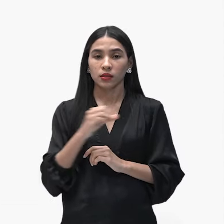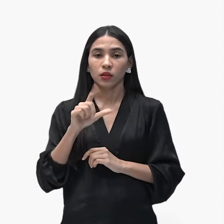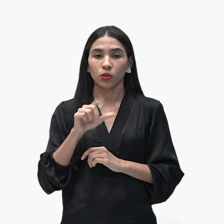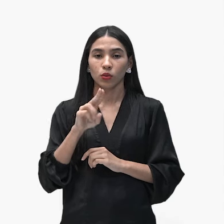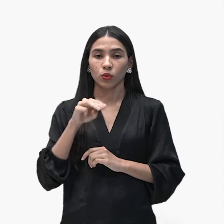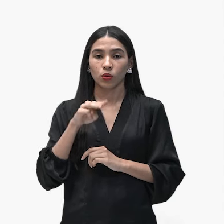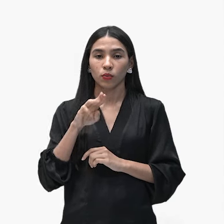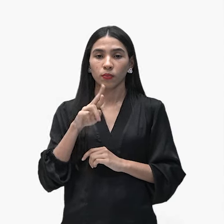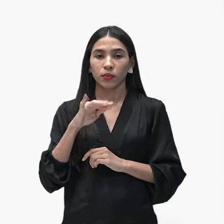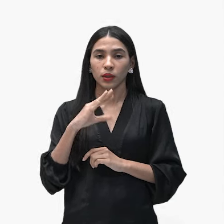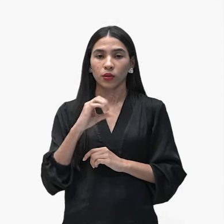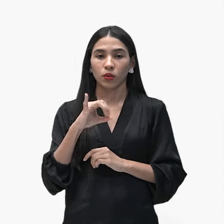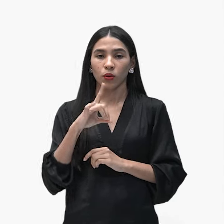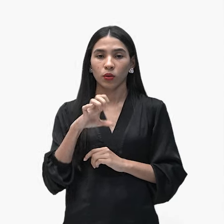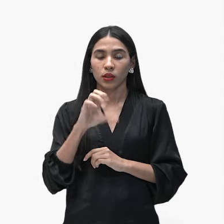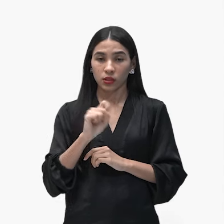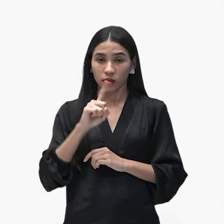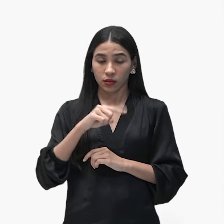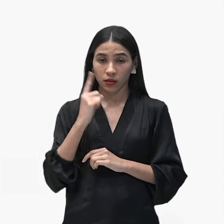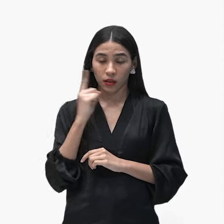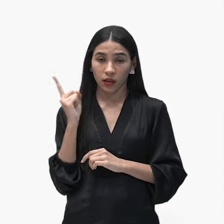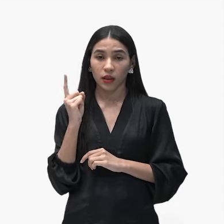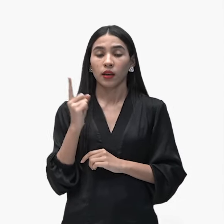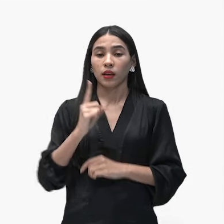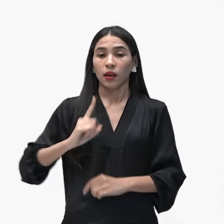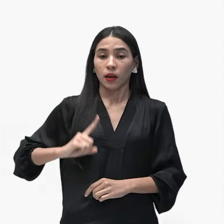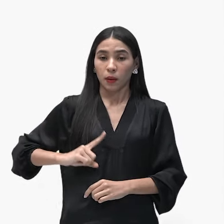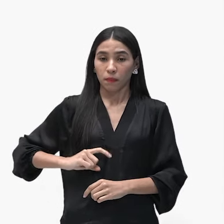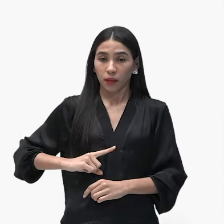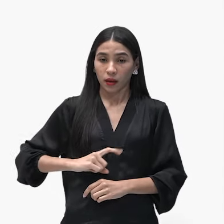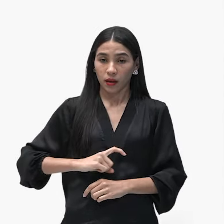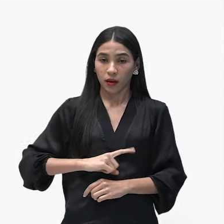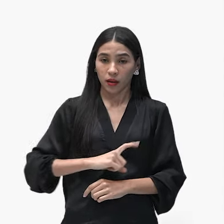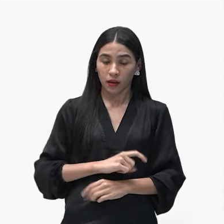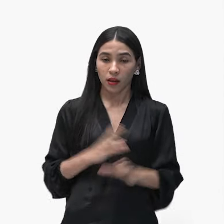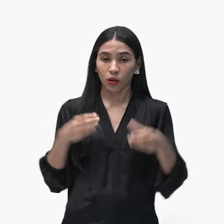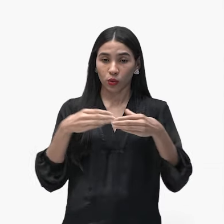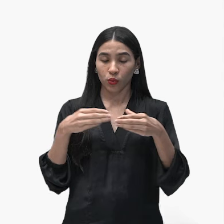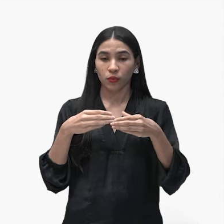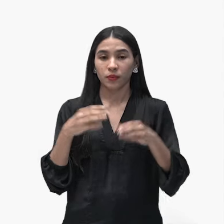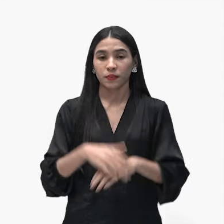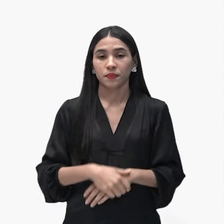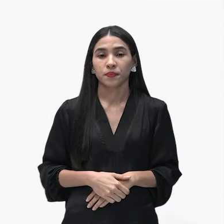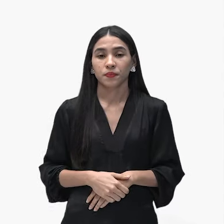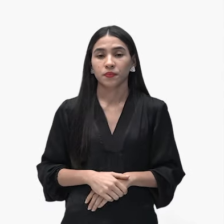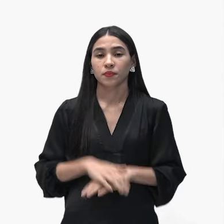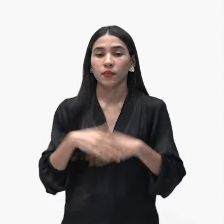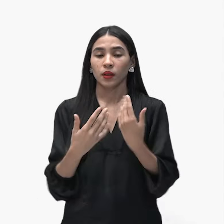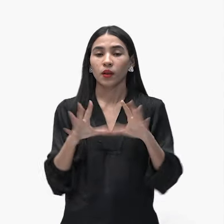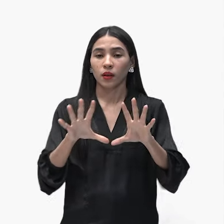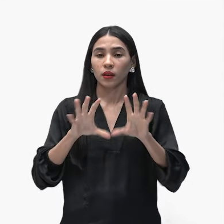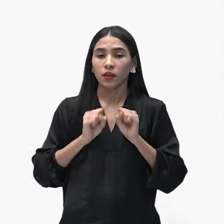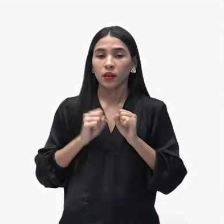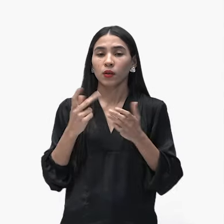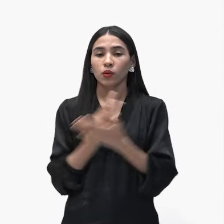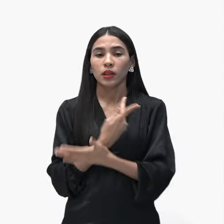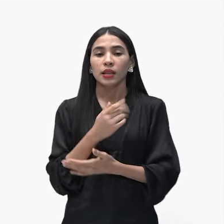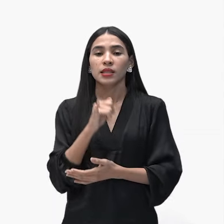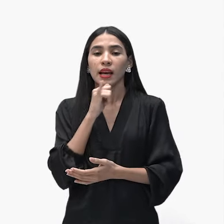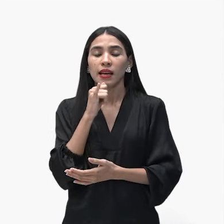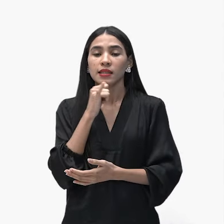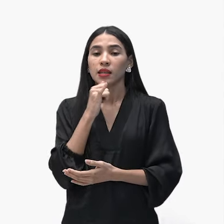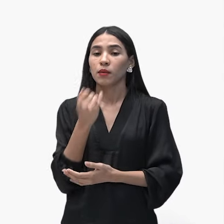exatamente essa espécie que a gente observou, que é a lombriga, que faz parte do grupo dos nemateumintos. E a contaminação ocorre pela